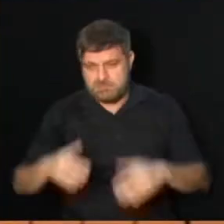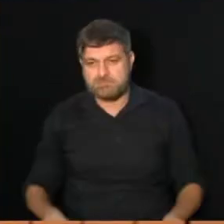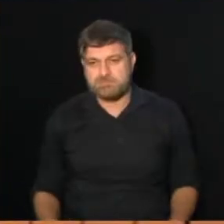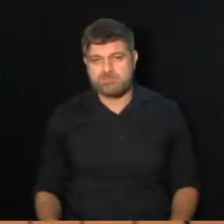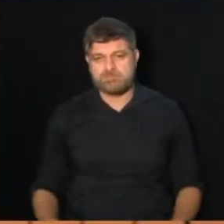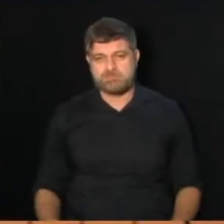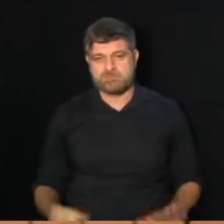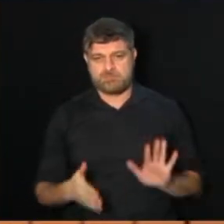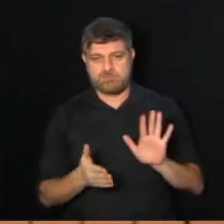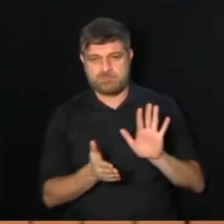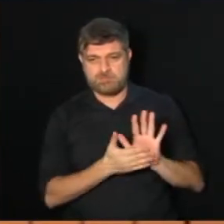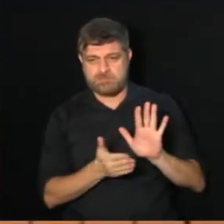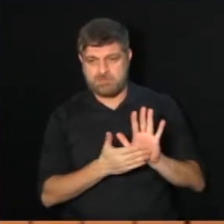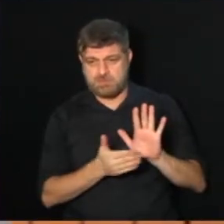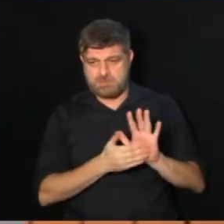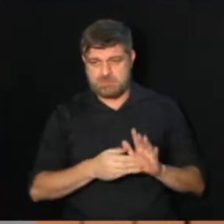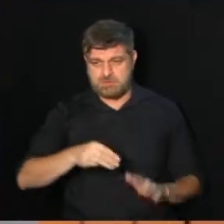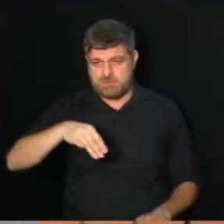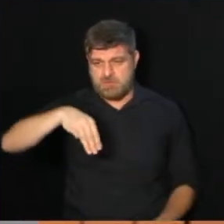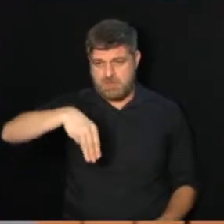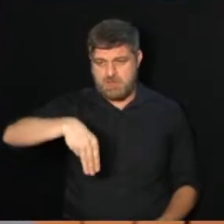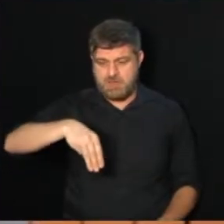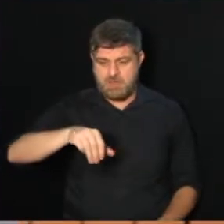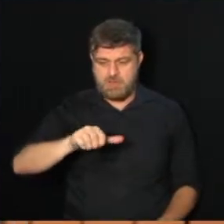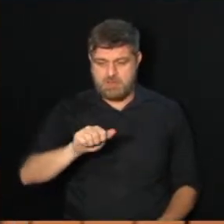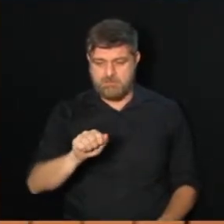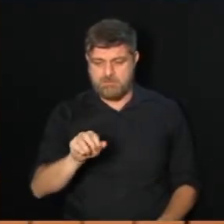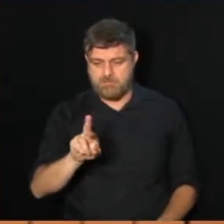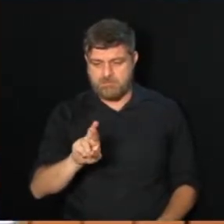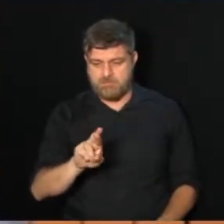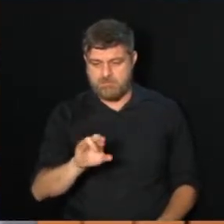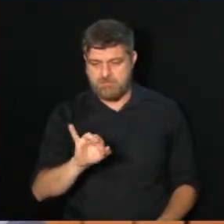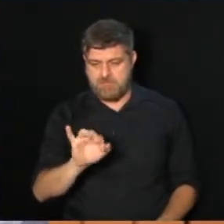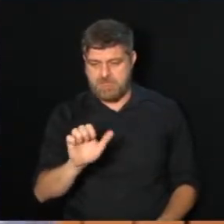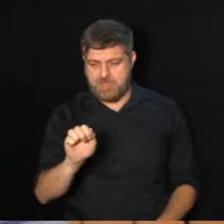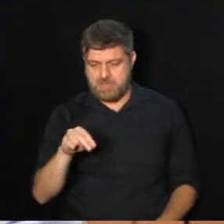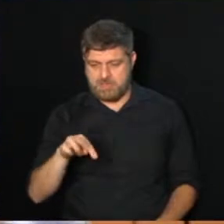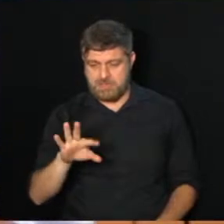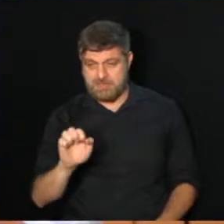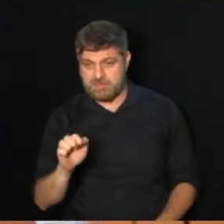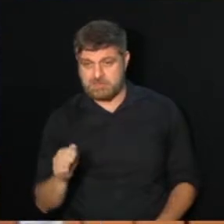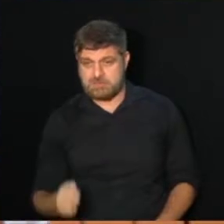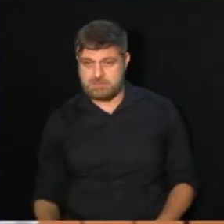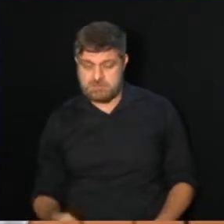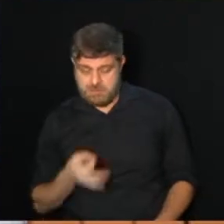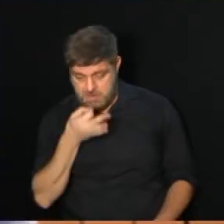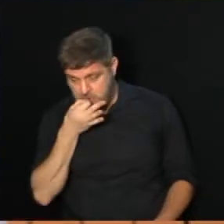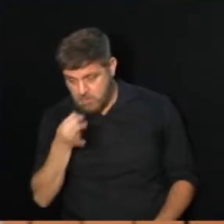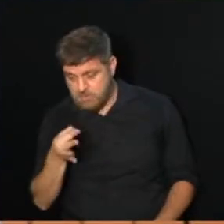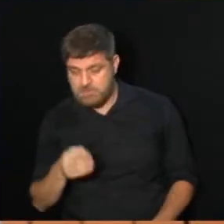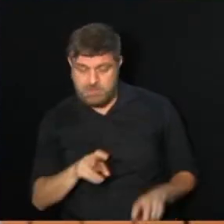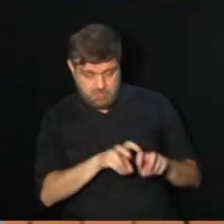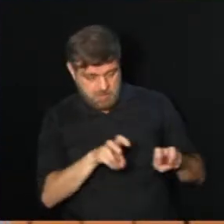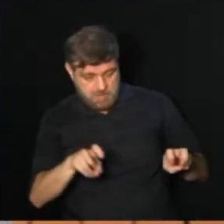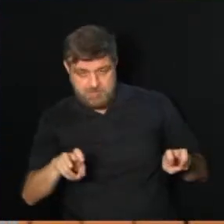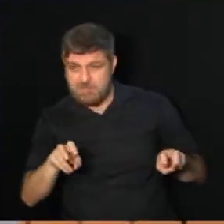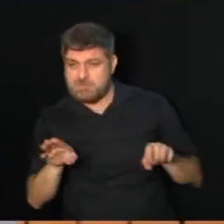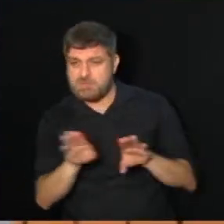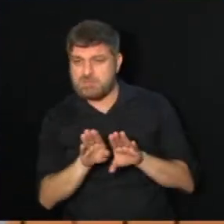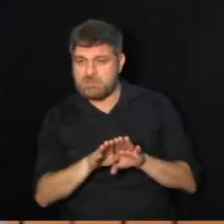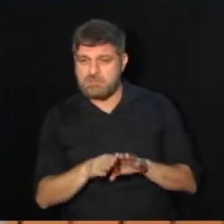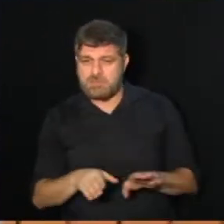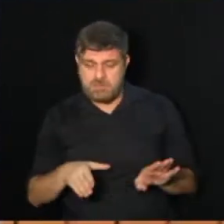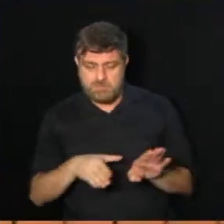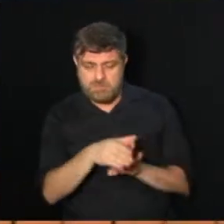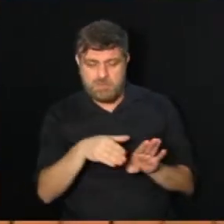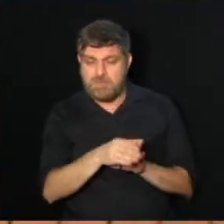proposta do Paulo Mariante, eu até queria sugerir à mesa, que também ajudou a construir, que no